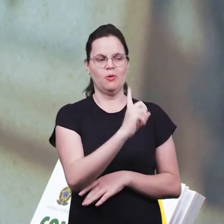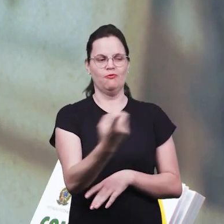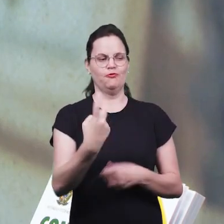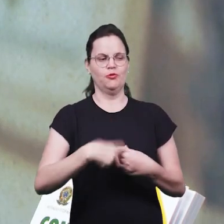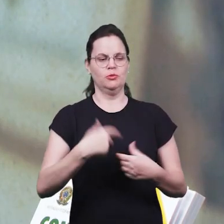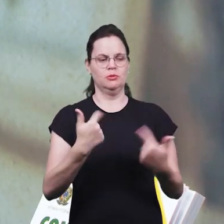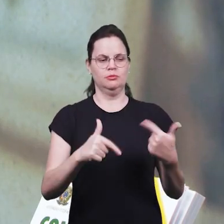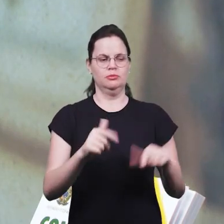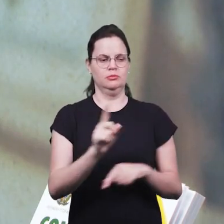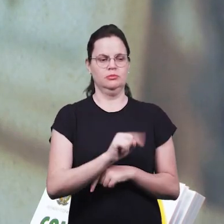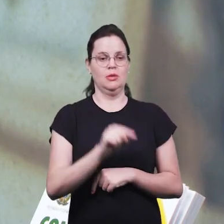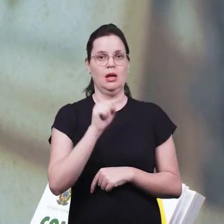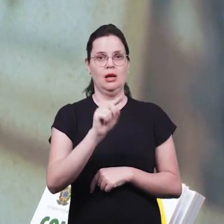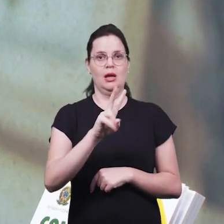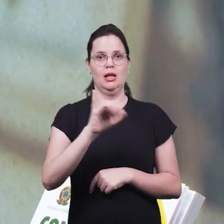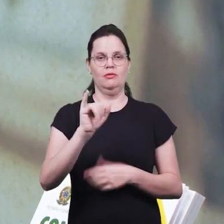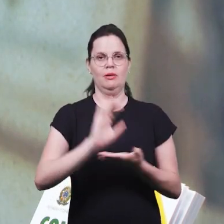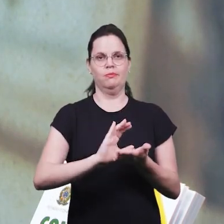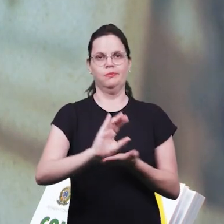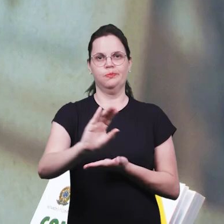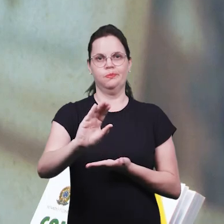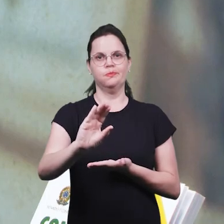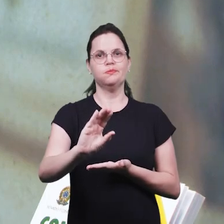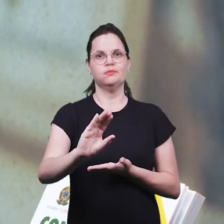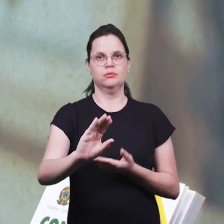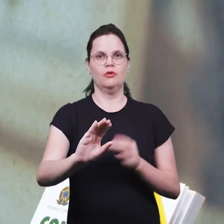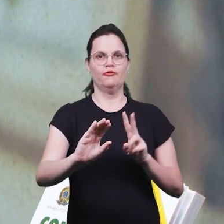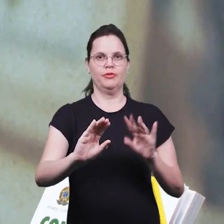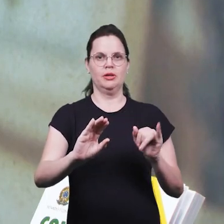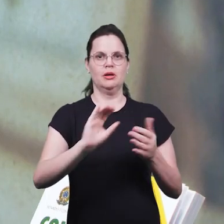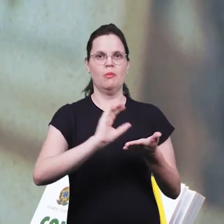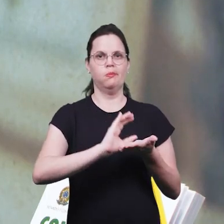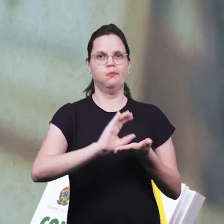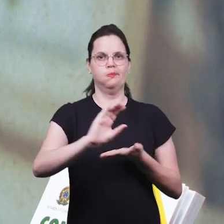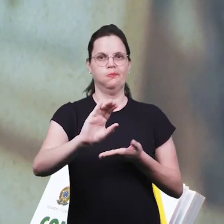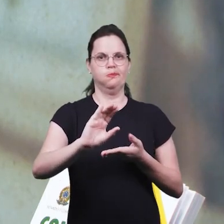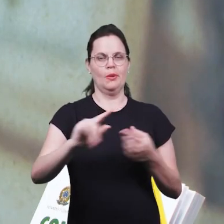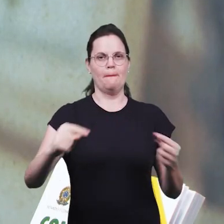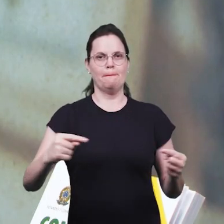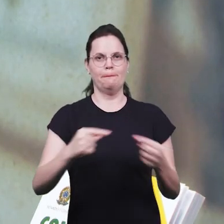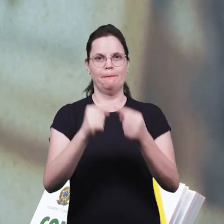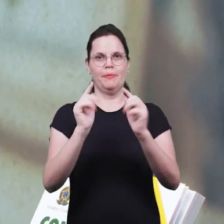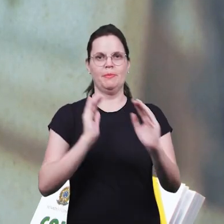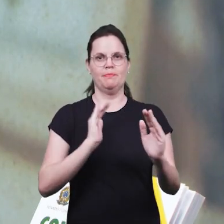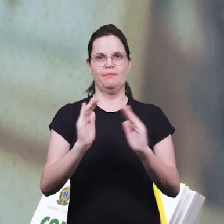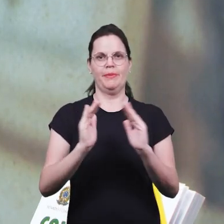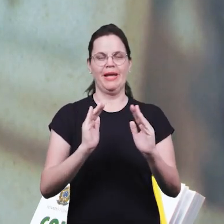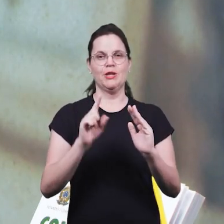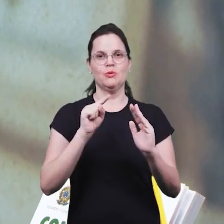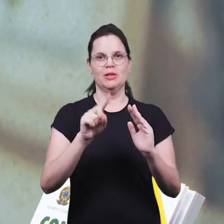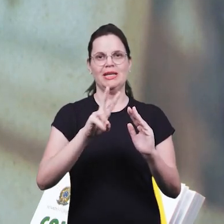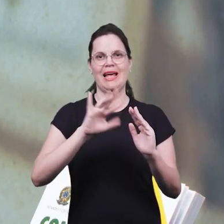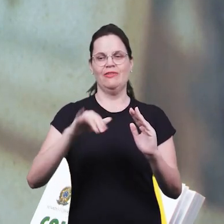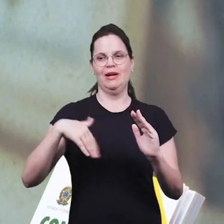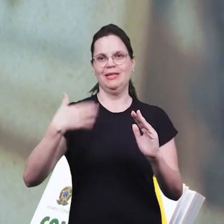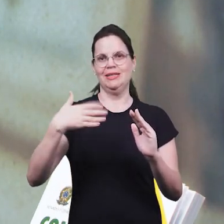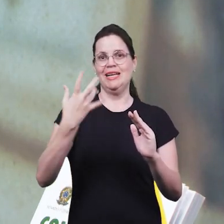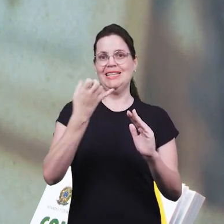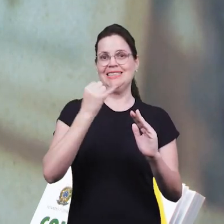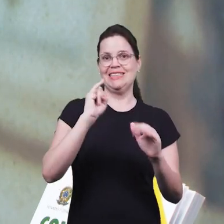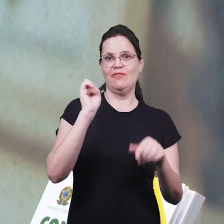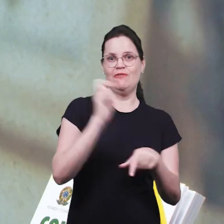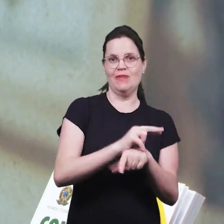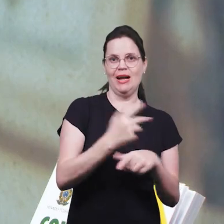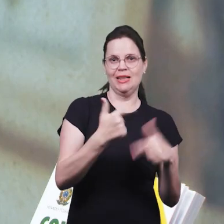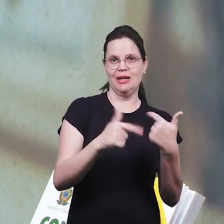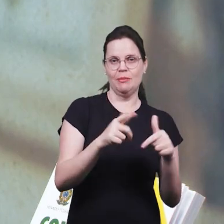recomendável, essa funcionária vai receber uma indenização, que vai ser compatível ao período da estabilidade que ela ainda teria se ela